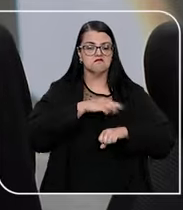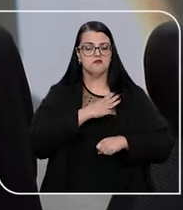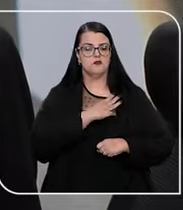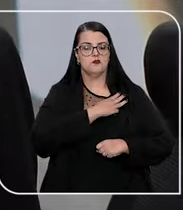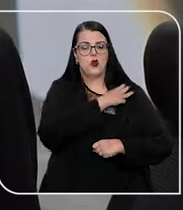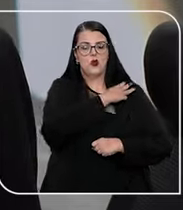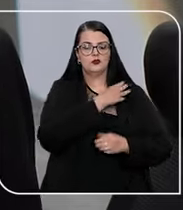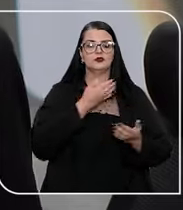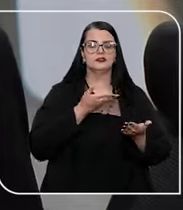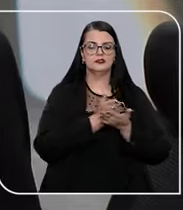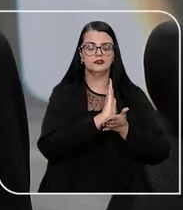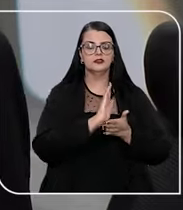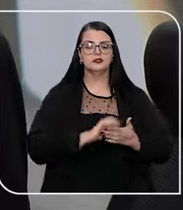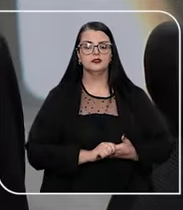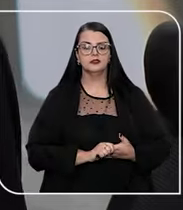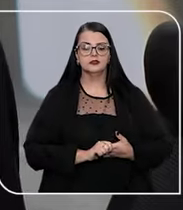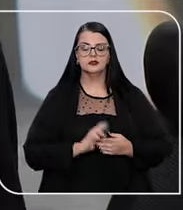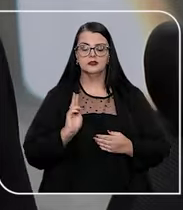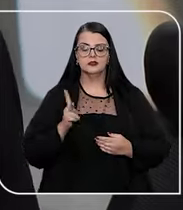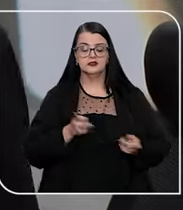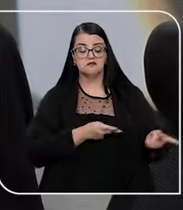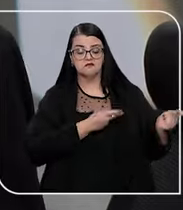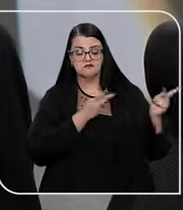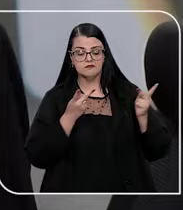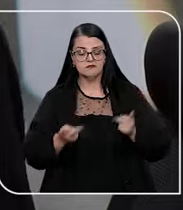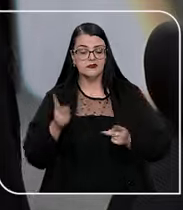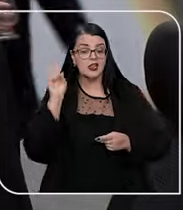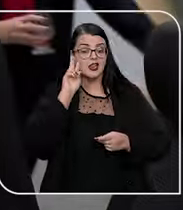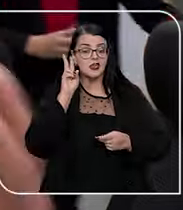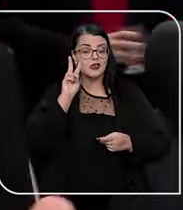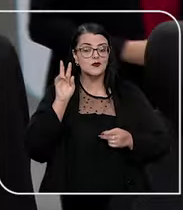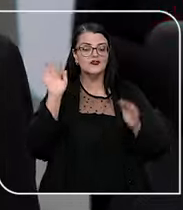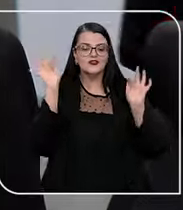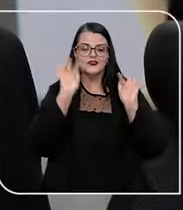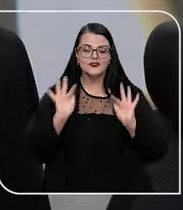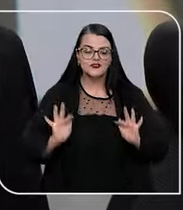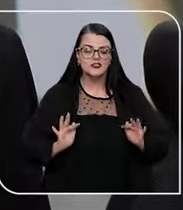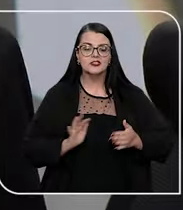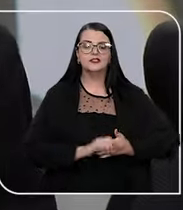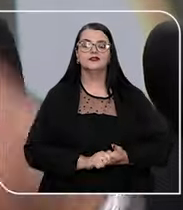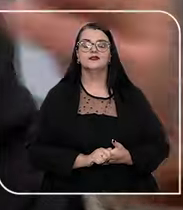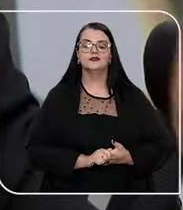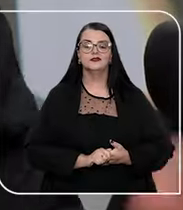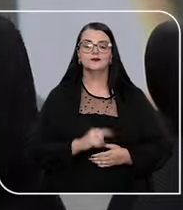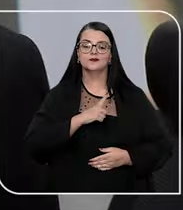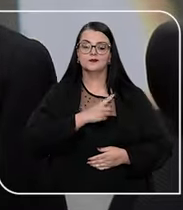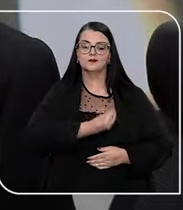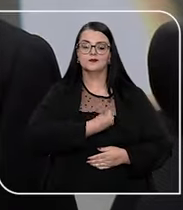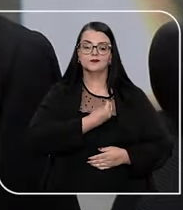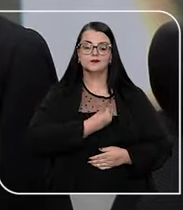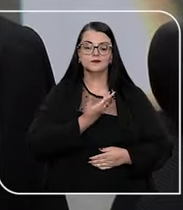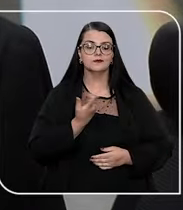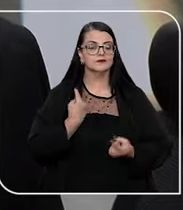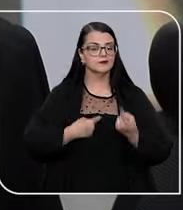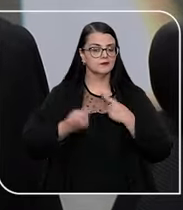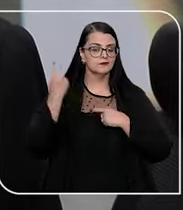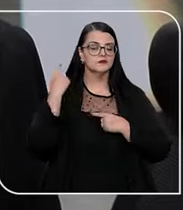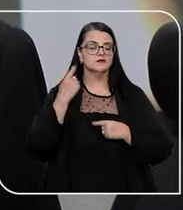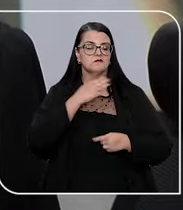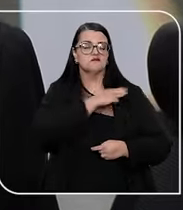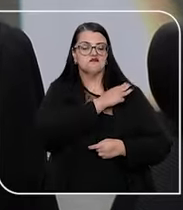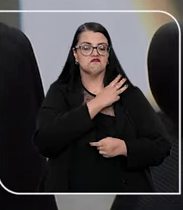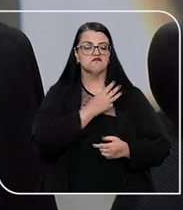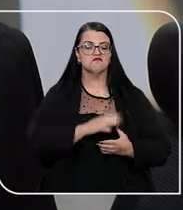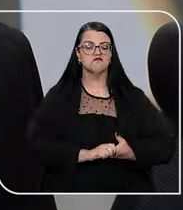no STJ Então sempre que eu venho aqui eu relembro a felicidade que ele se manifestou estando aqui no dia da